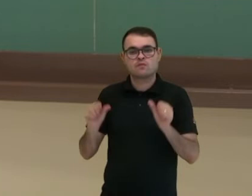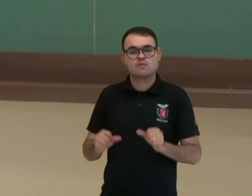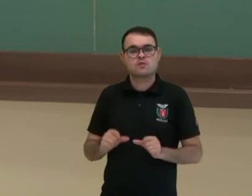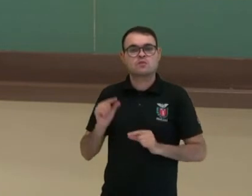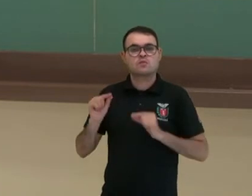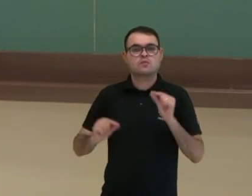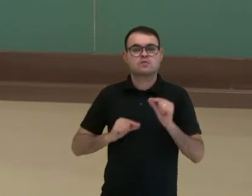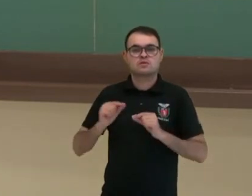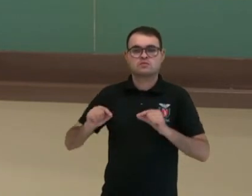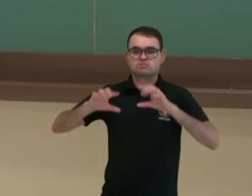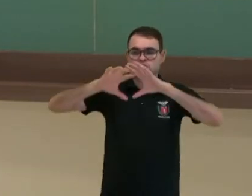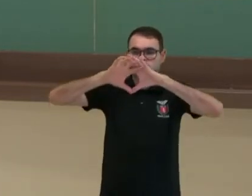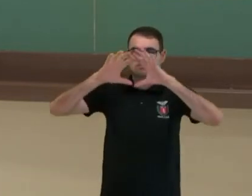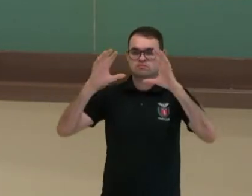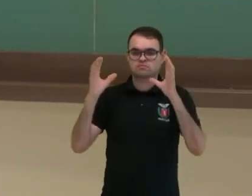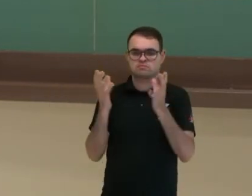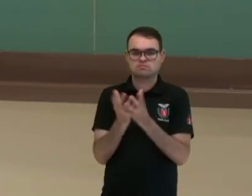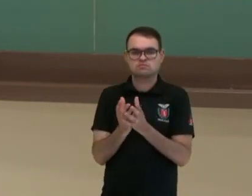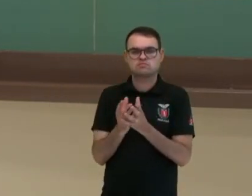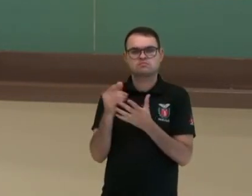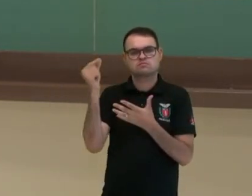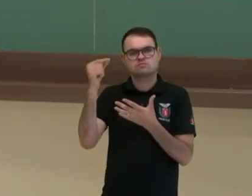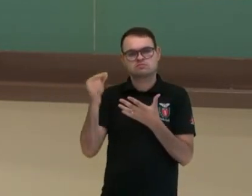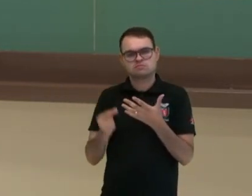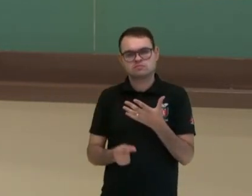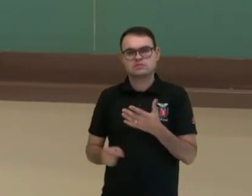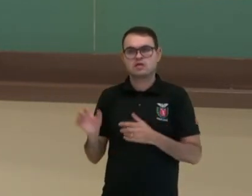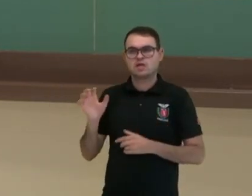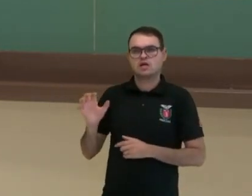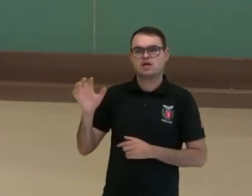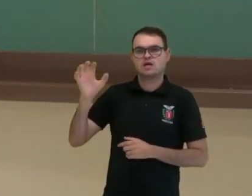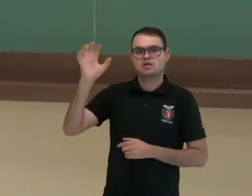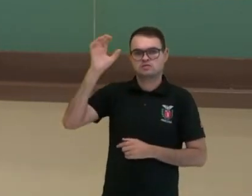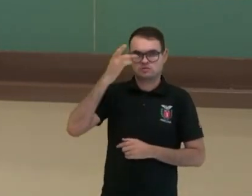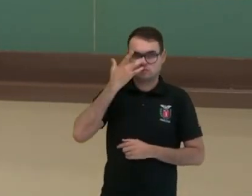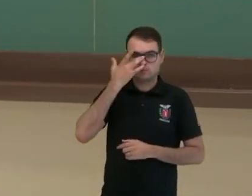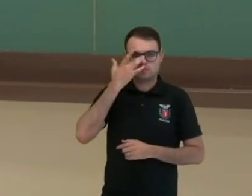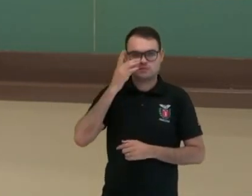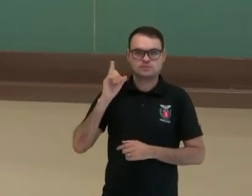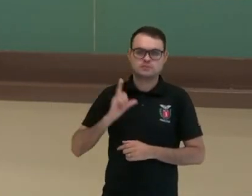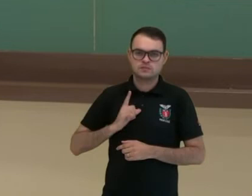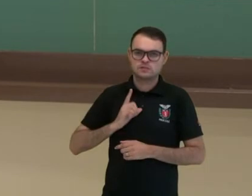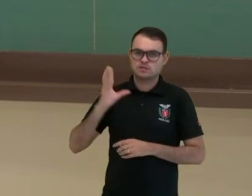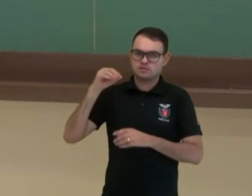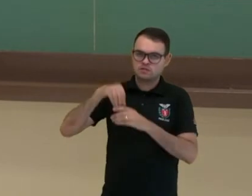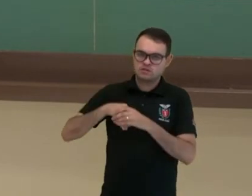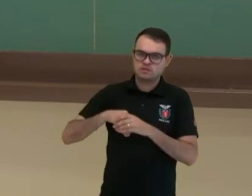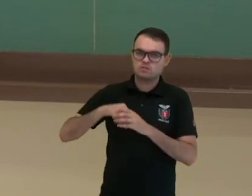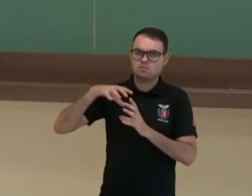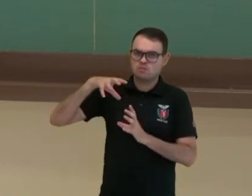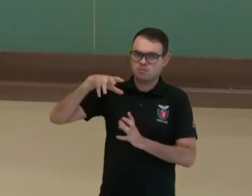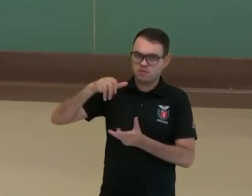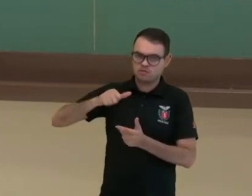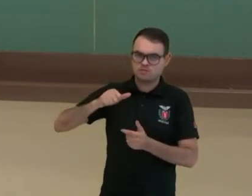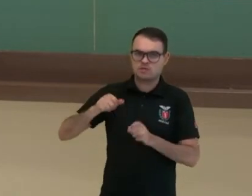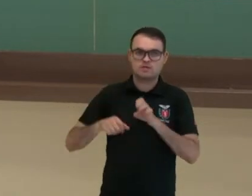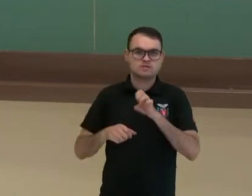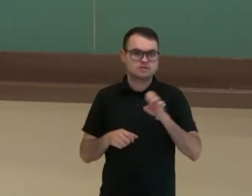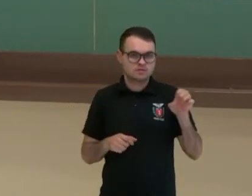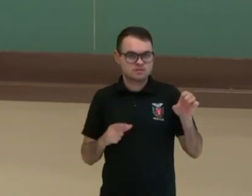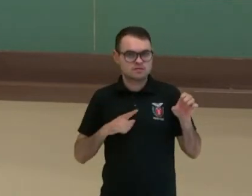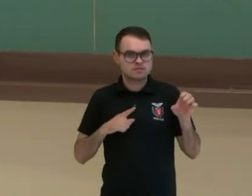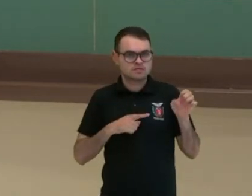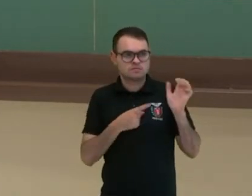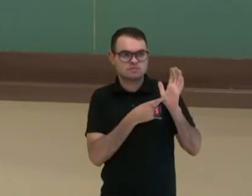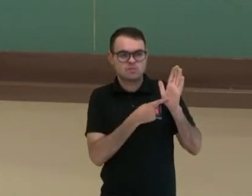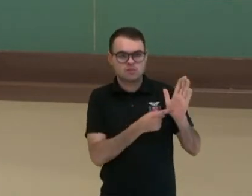da atmosfera, que é o conjunto desses gases que envolvem o nosso planeta. Então, na esquerda, nós temos uma